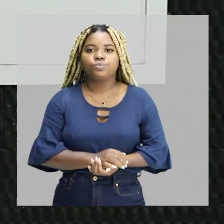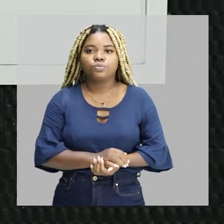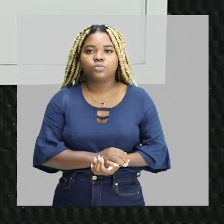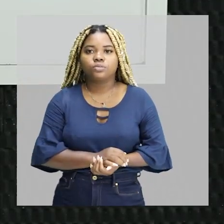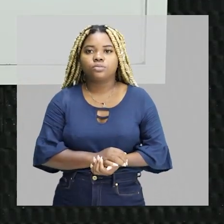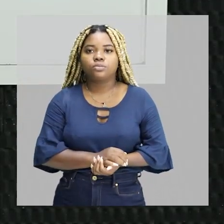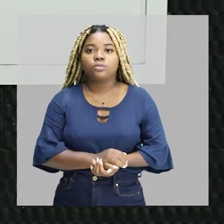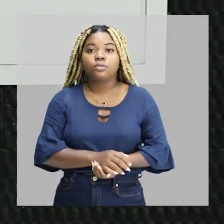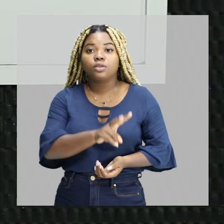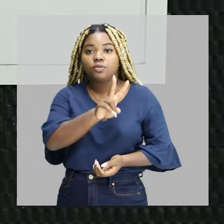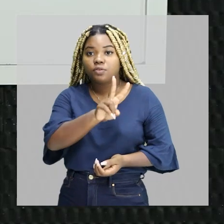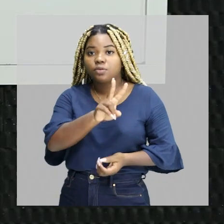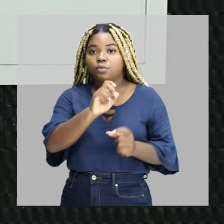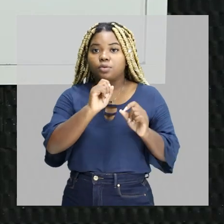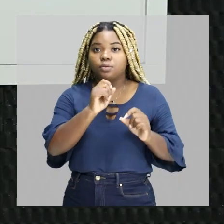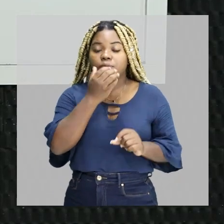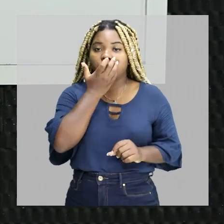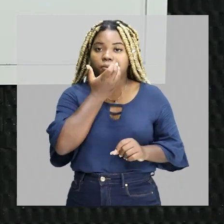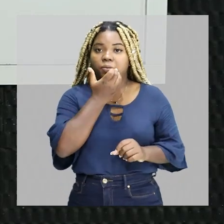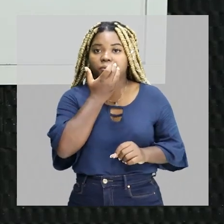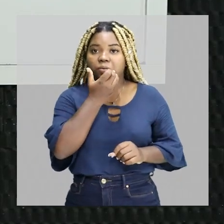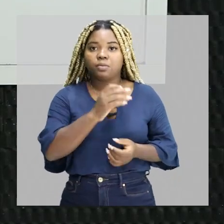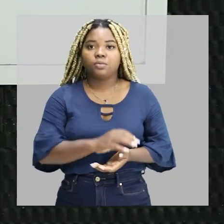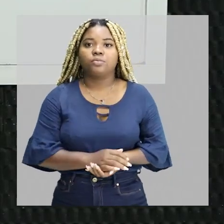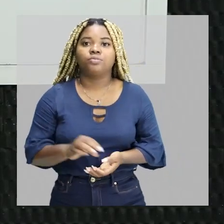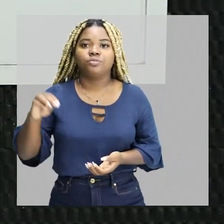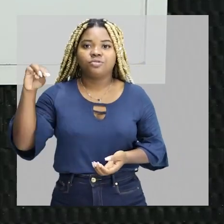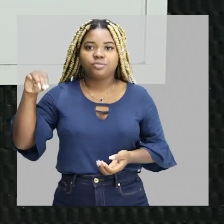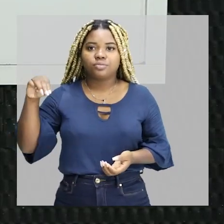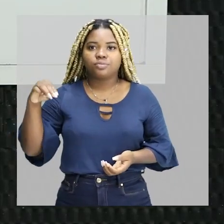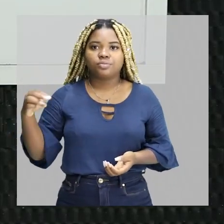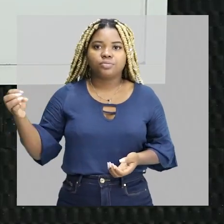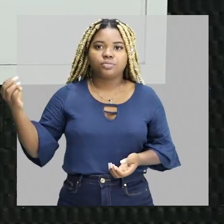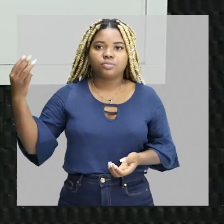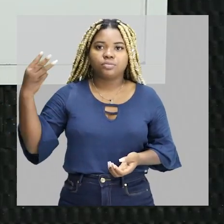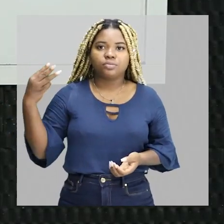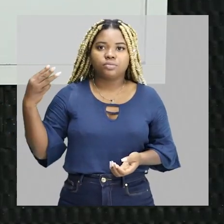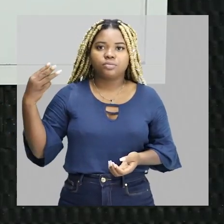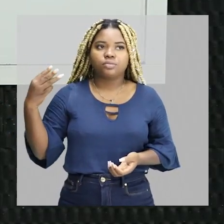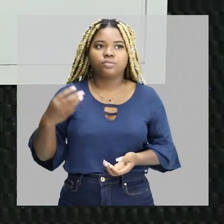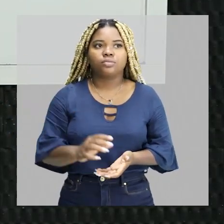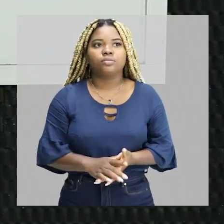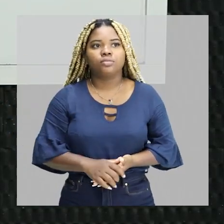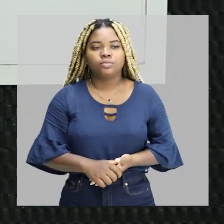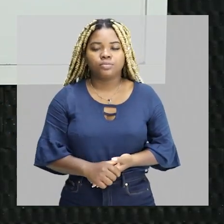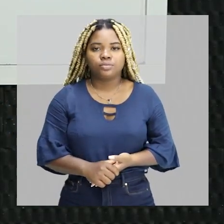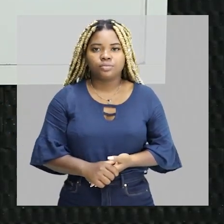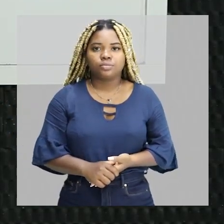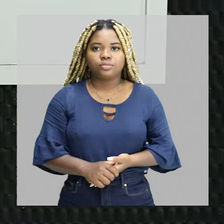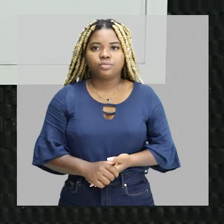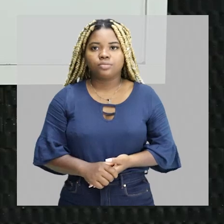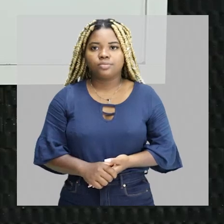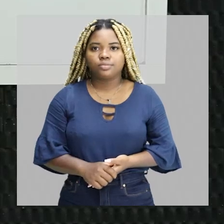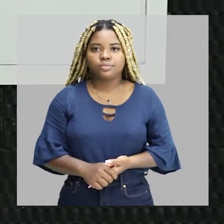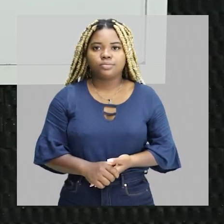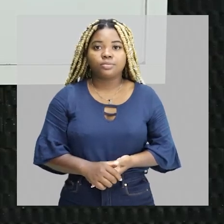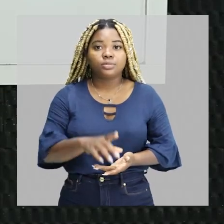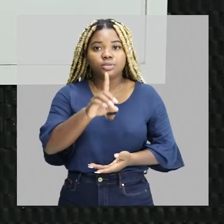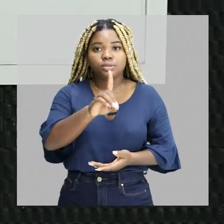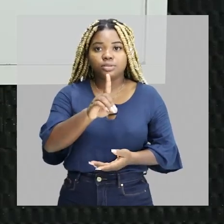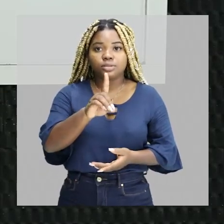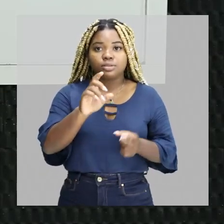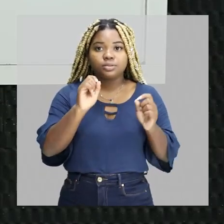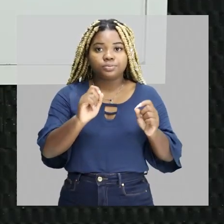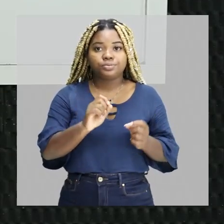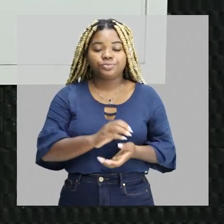ele é dado em metros cúbicos, né? Então a densidade vai ser quilogramas por metros cúbicos, nesse caso